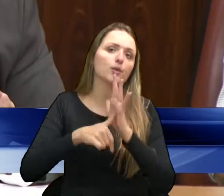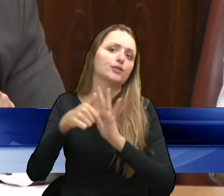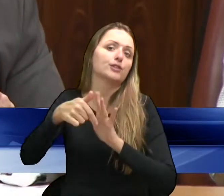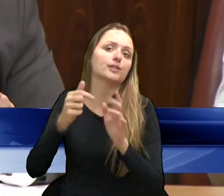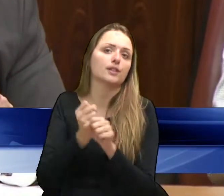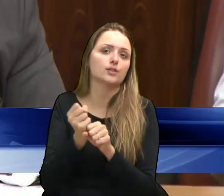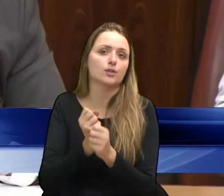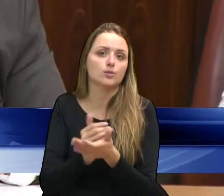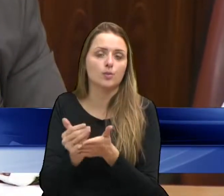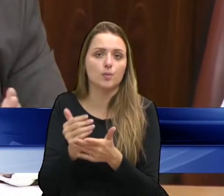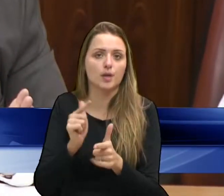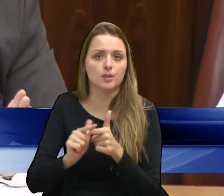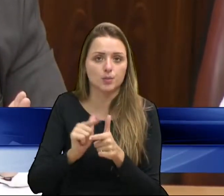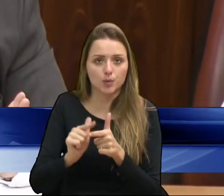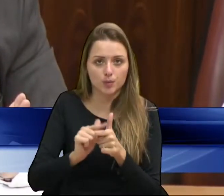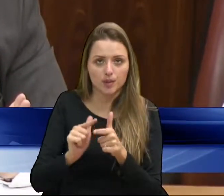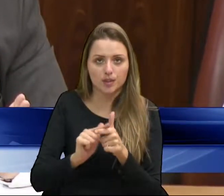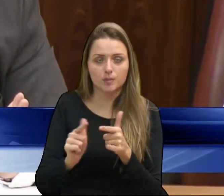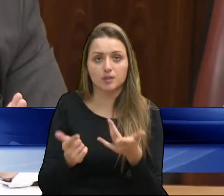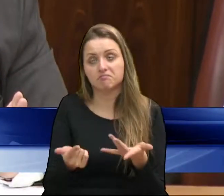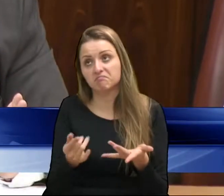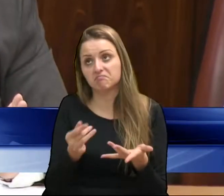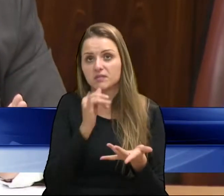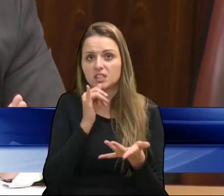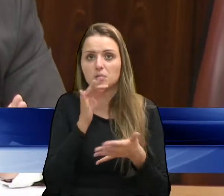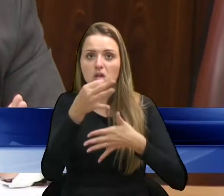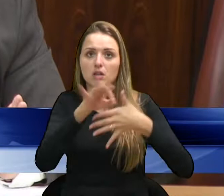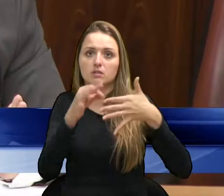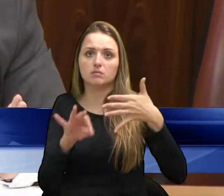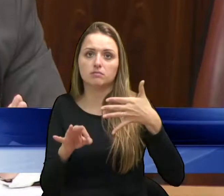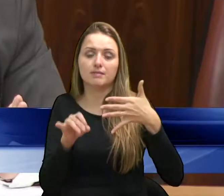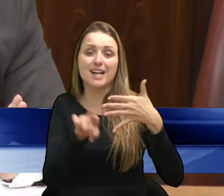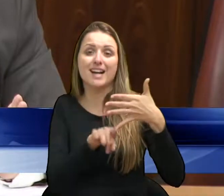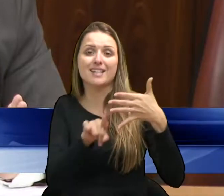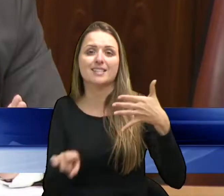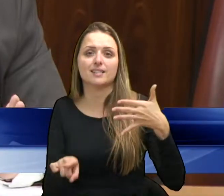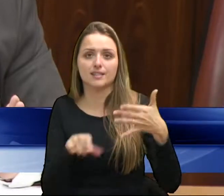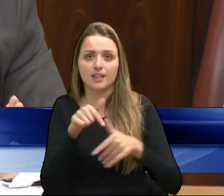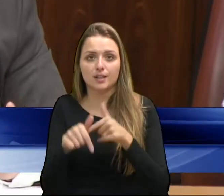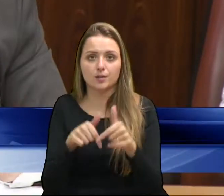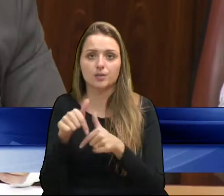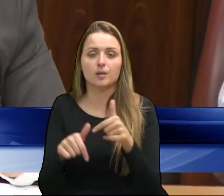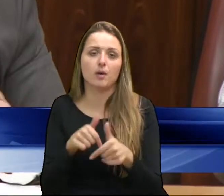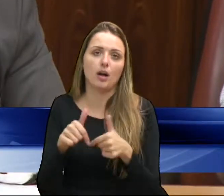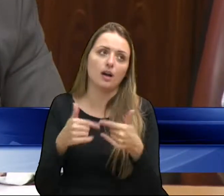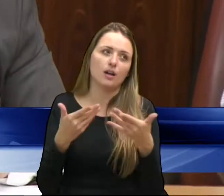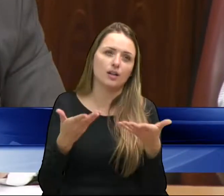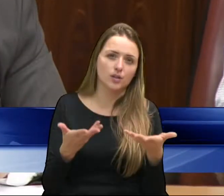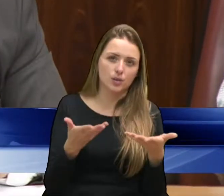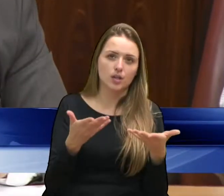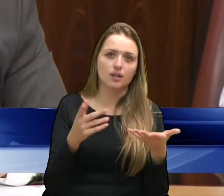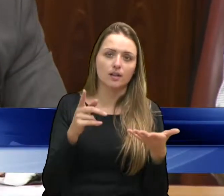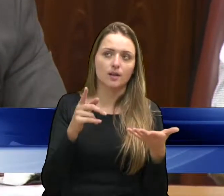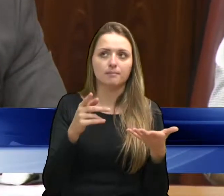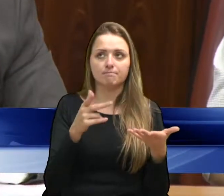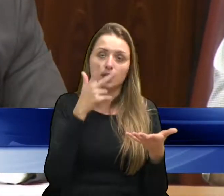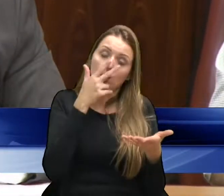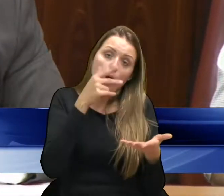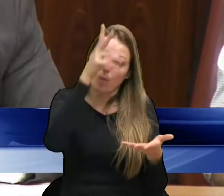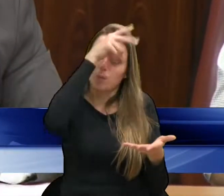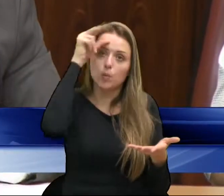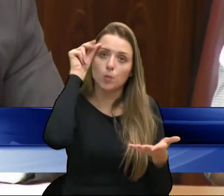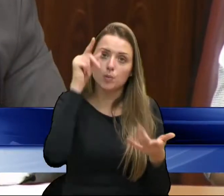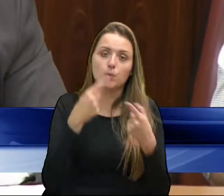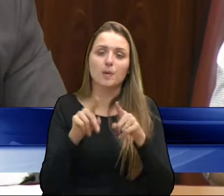e por algum critério venha a ser descontinuado o serviço, mesmo embora ele seja público, mas não